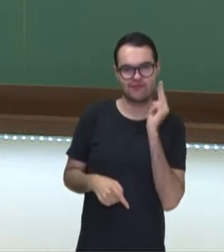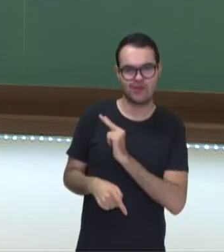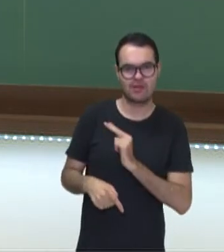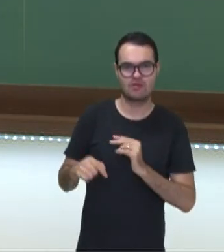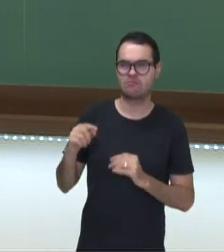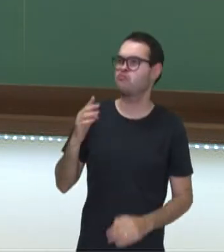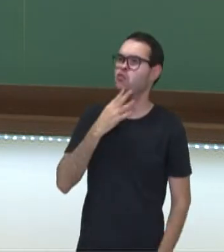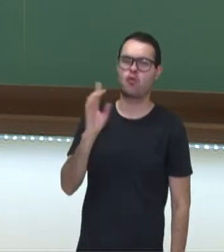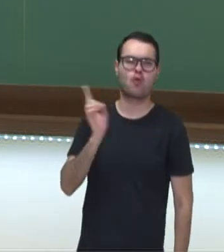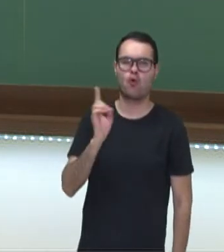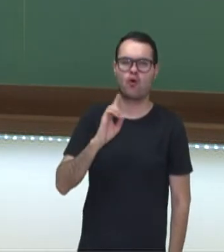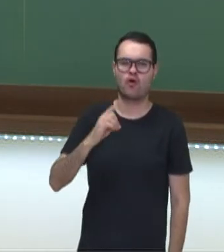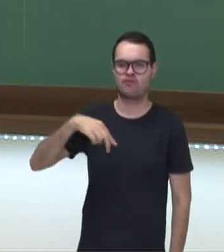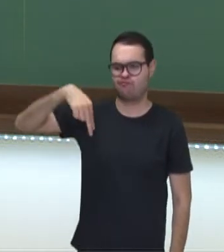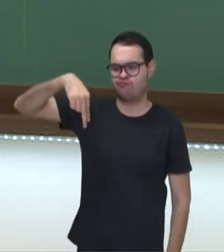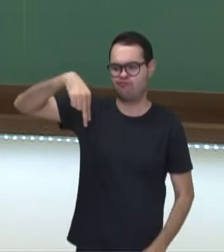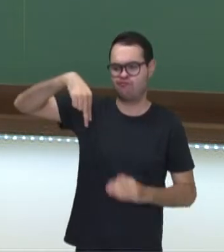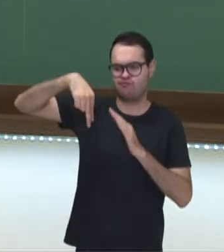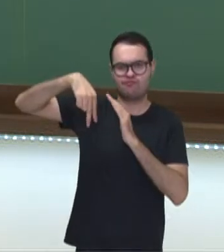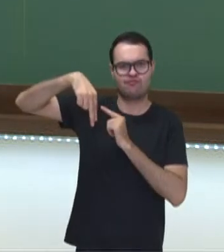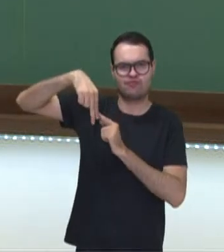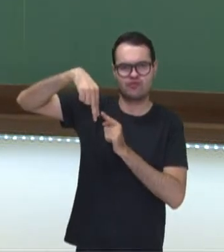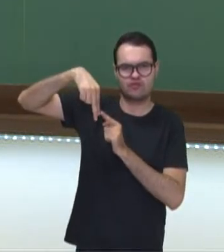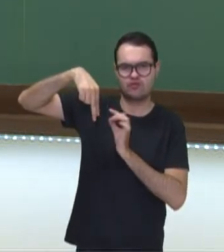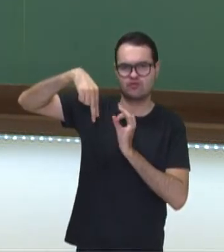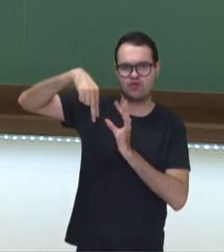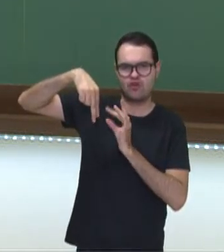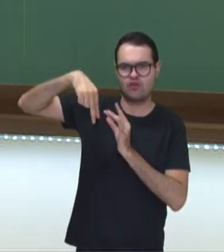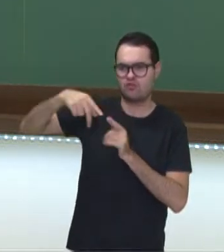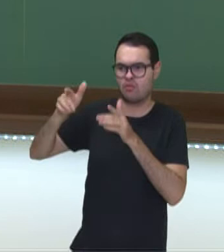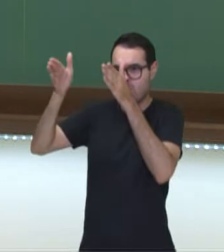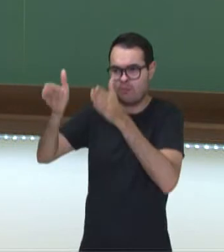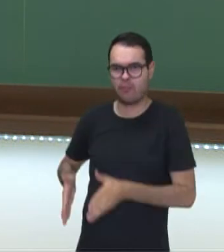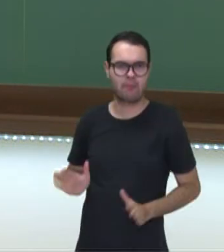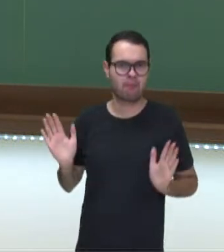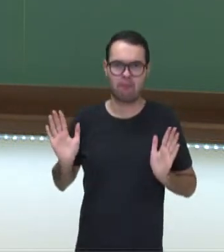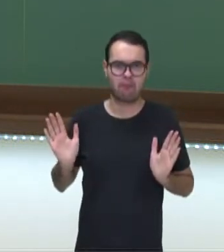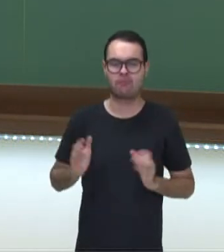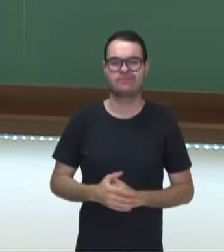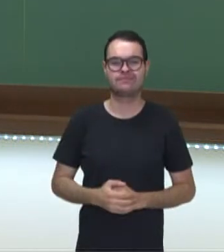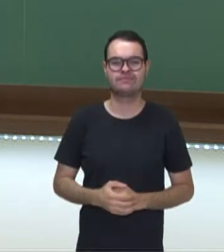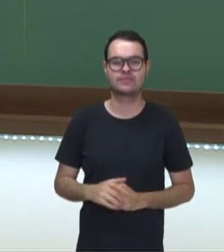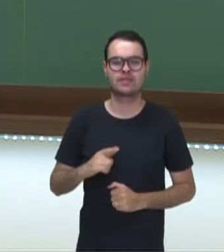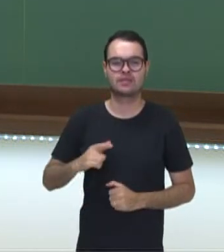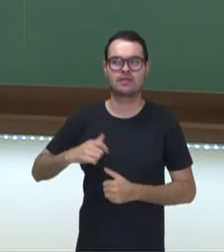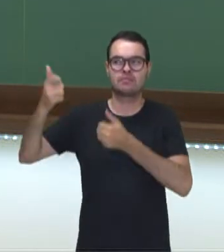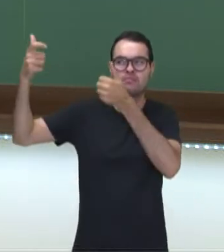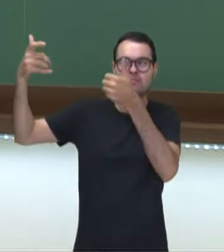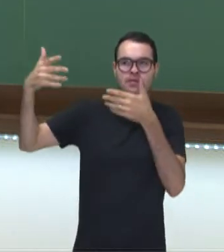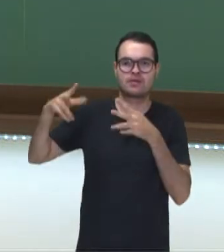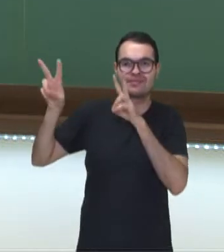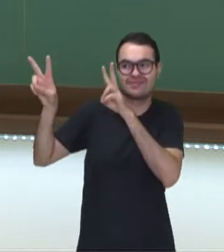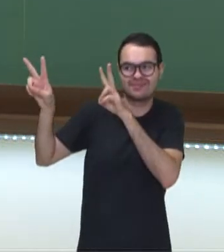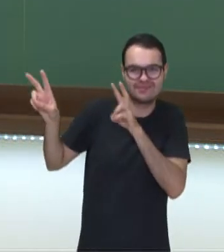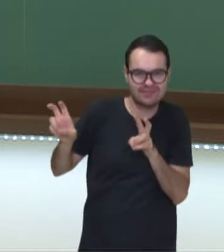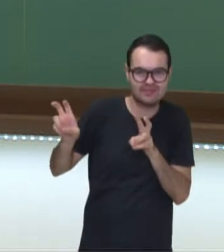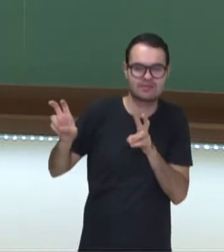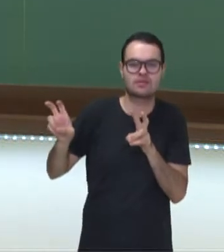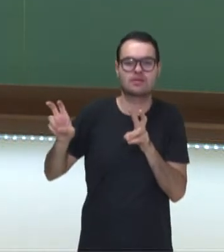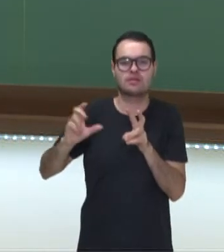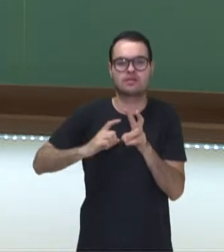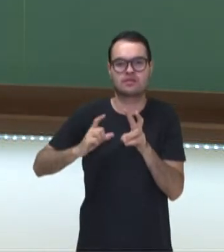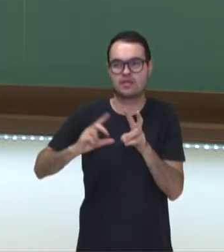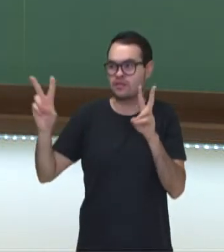personagem desconhecido. Eu só vejo as pernas, Observem que a citação, a intertextualidade nesse texto.